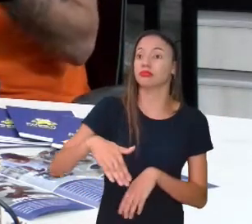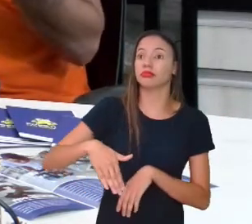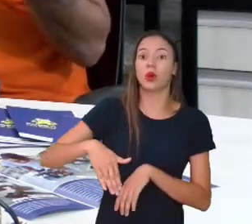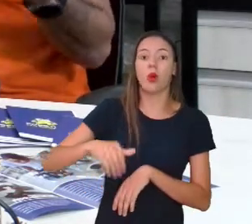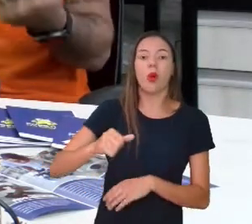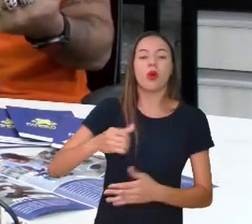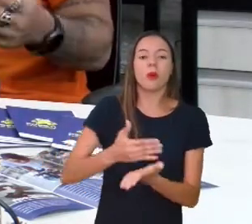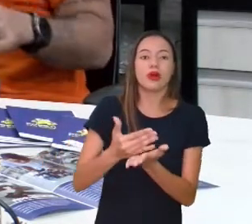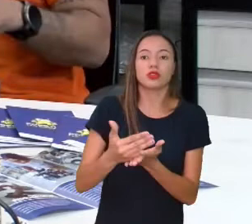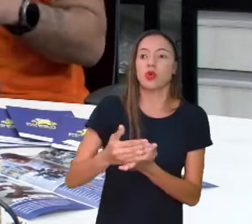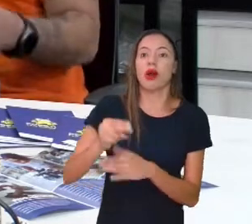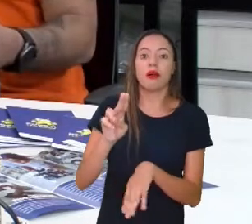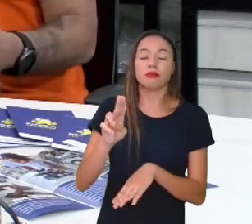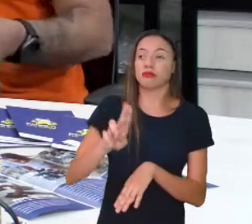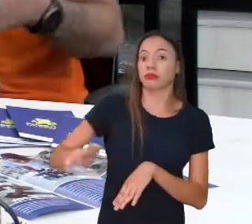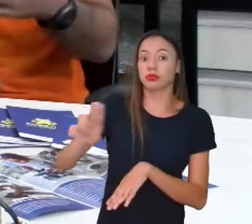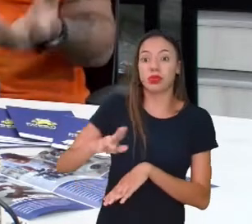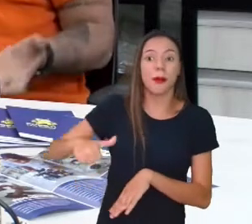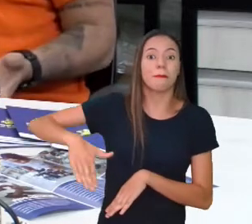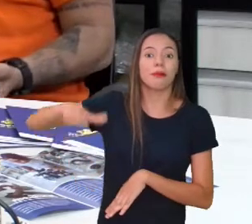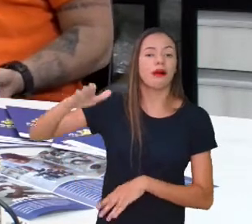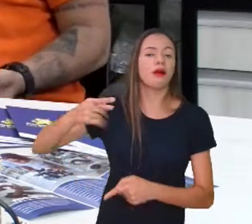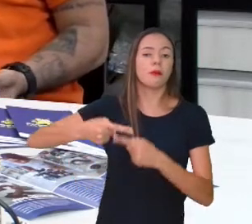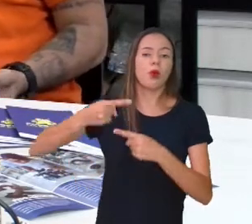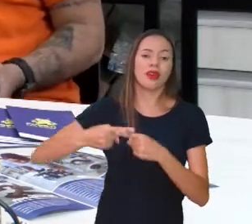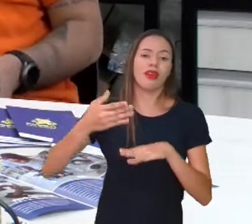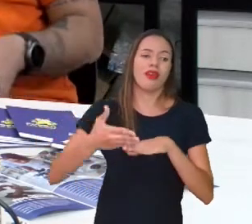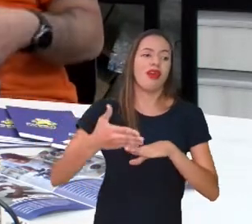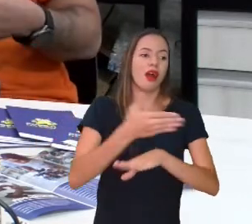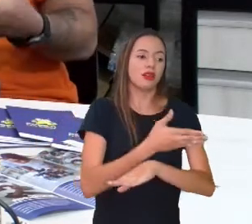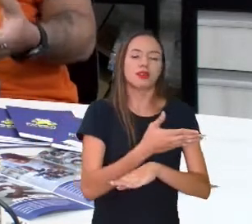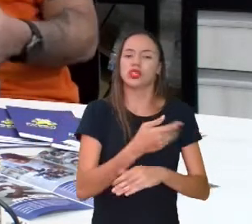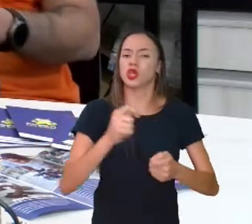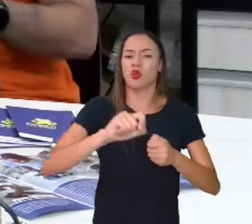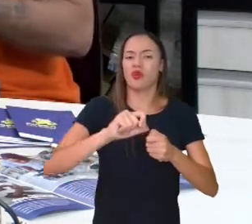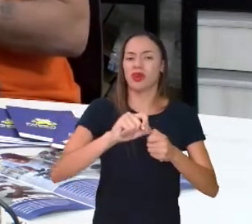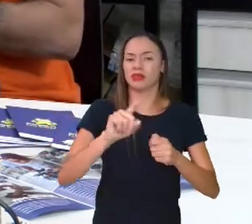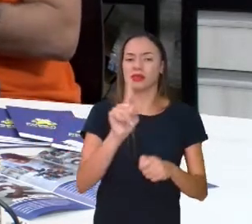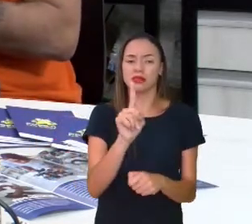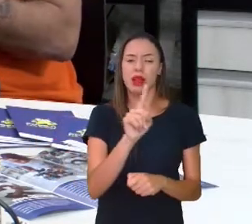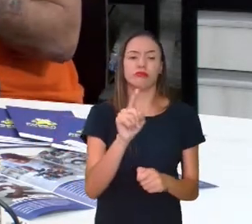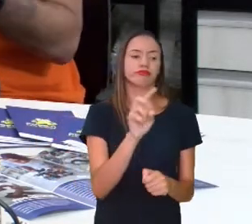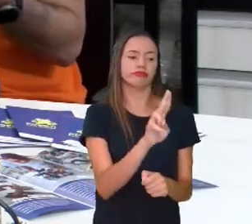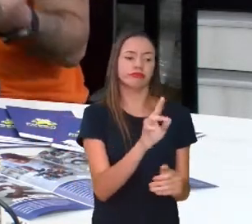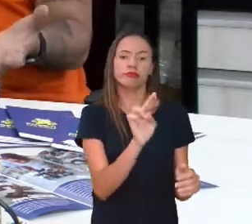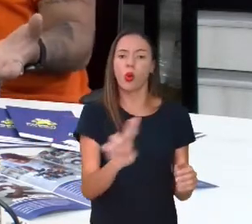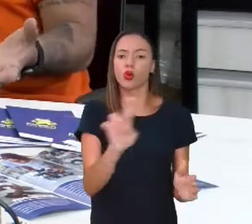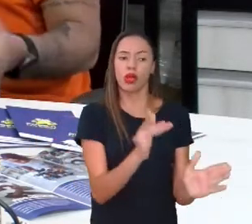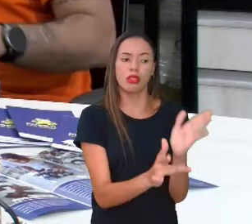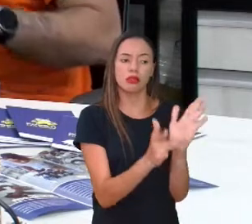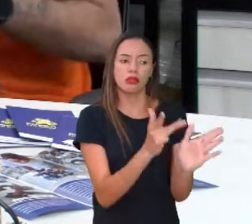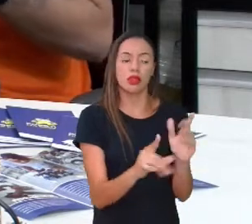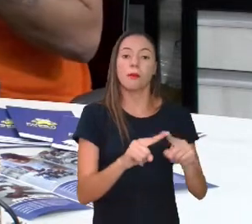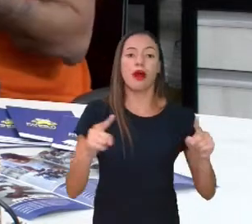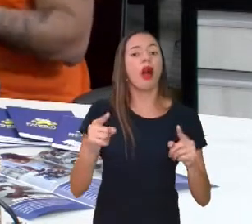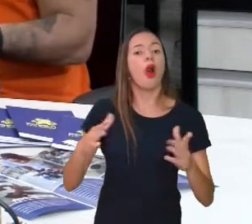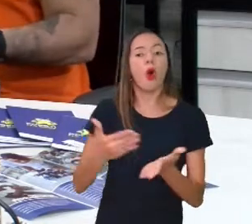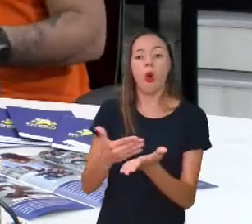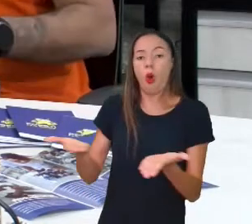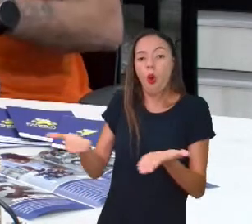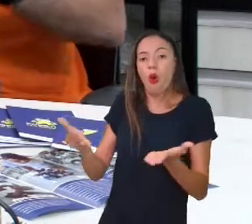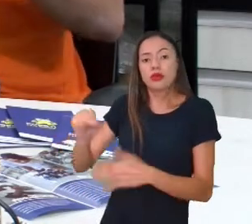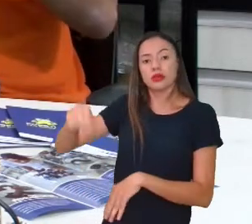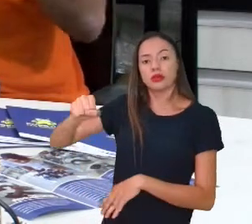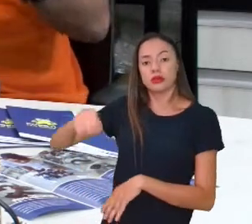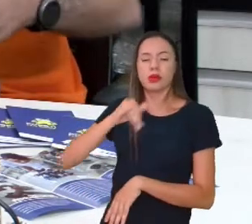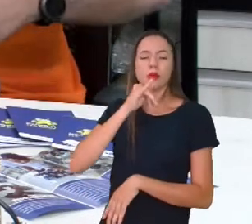gente não fazia online e a gente passou a fazer, né? Então você vê hoje diversos empregos, né, que dão